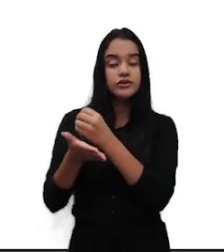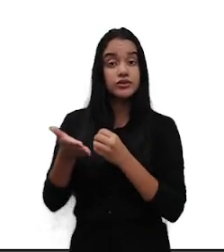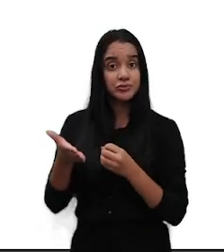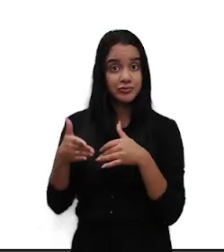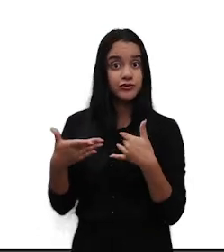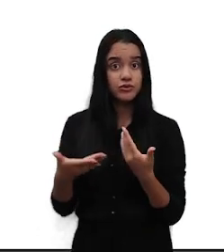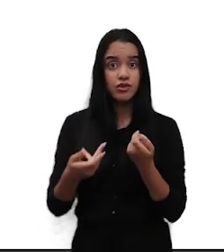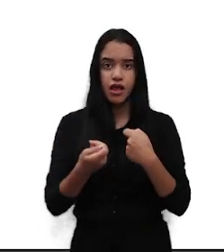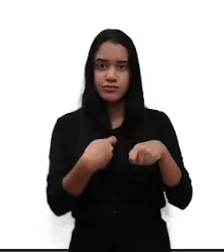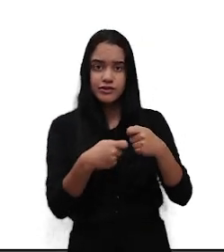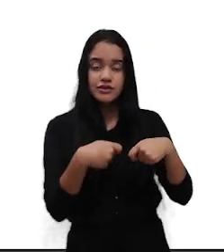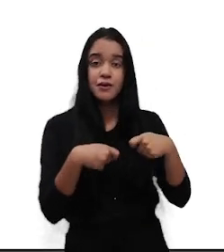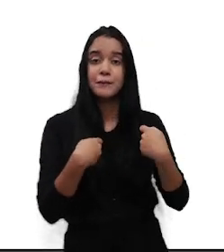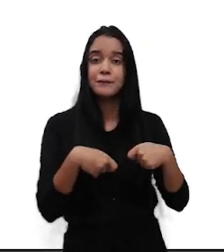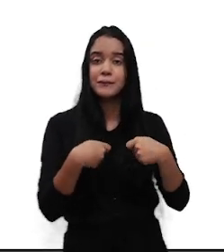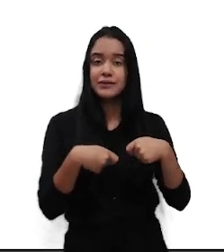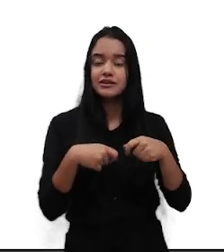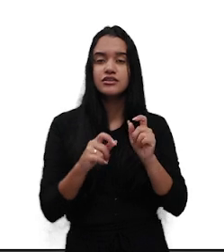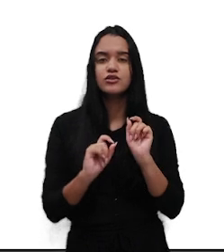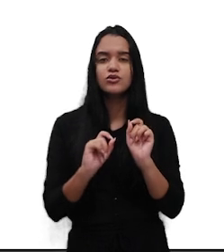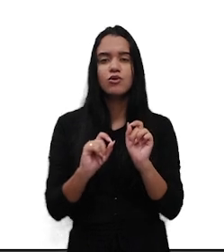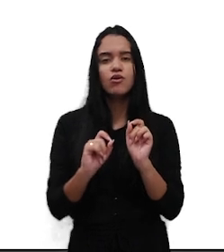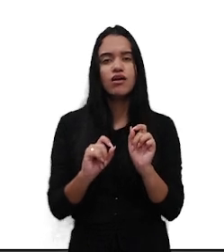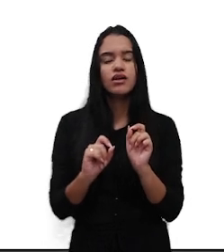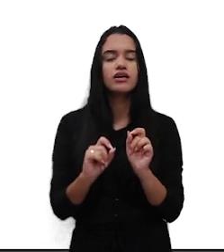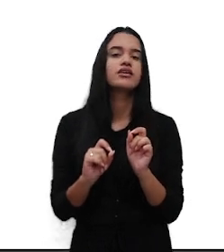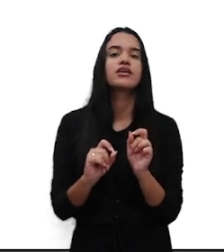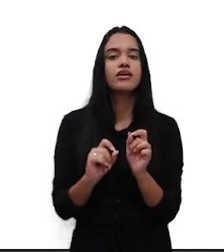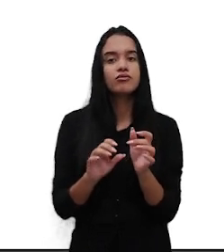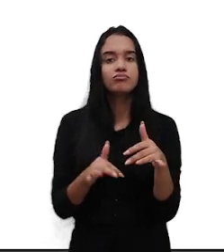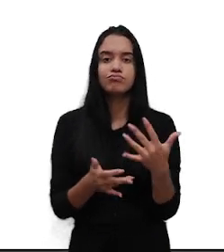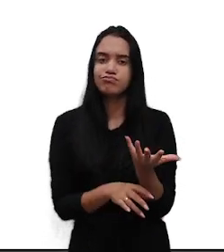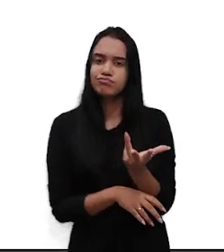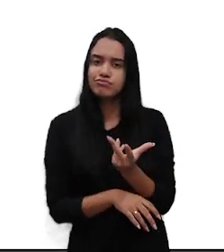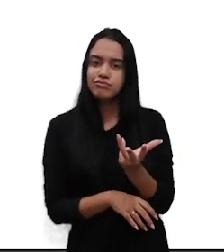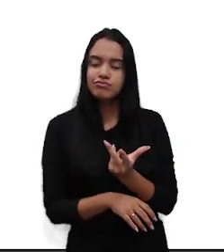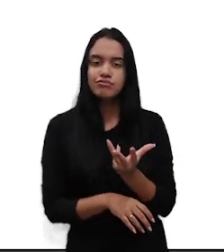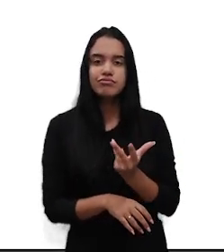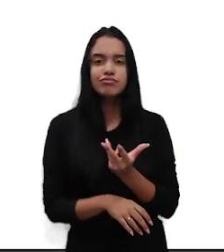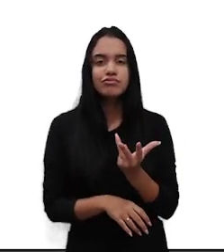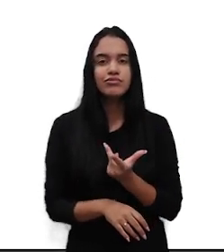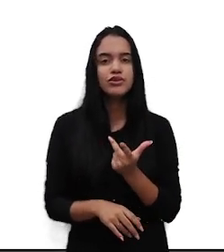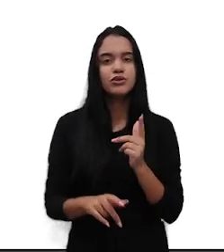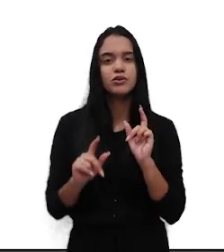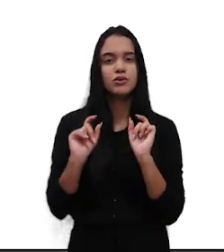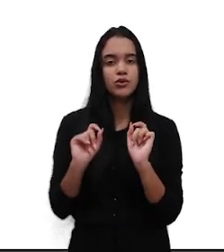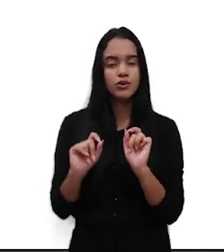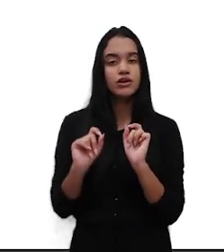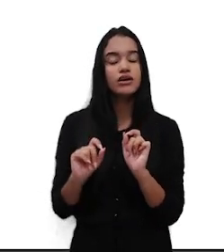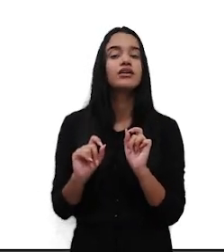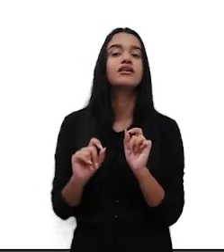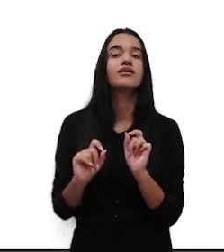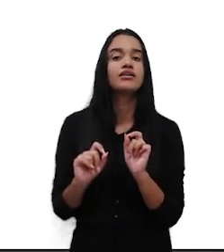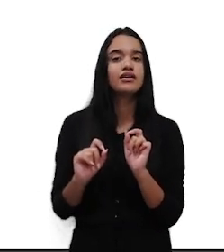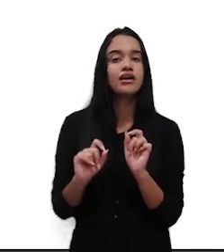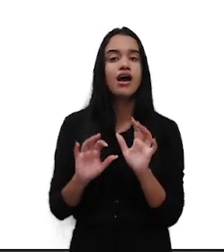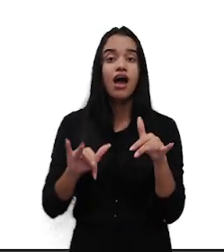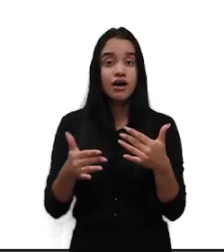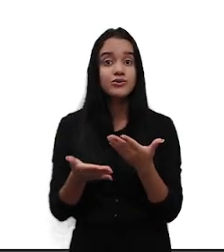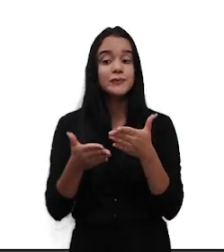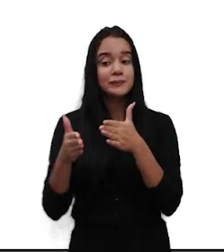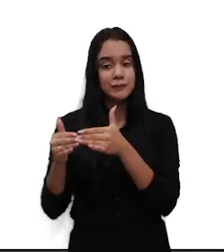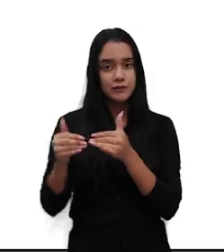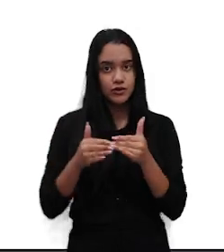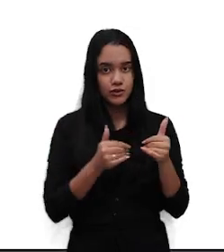administração precisa fazer certas demandas para que sejam feitas as